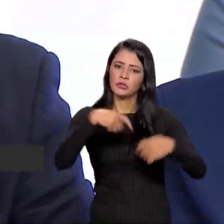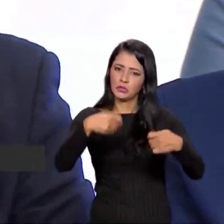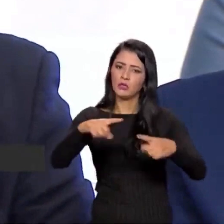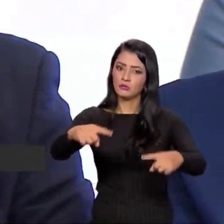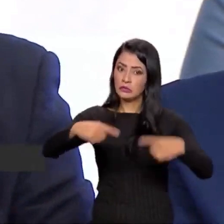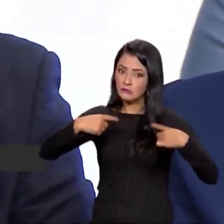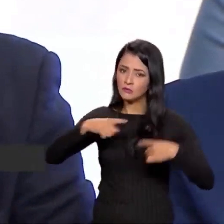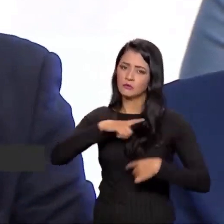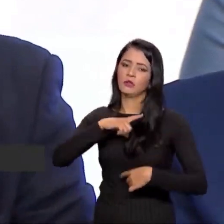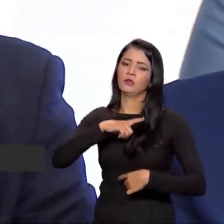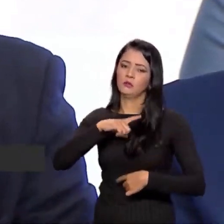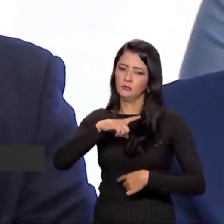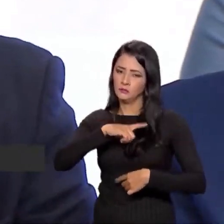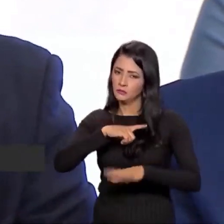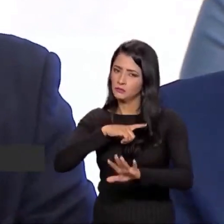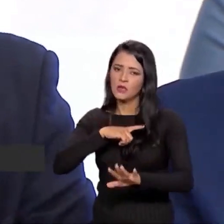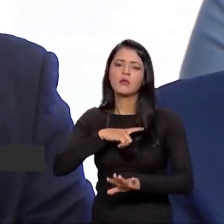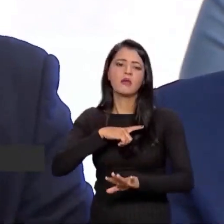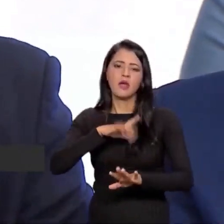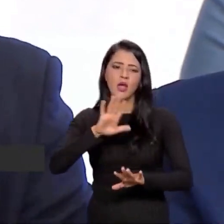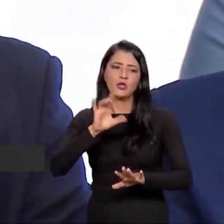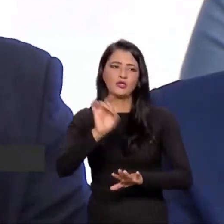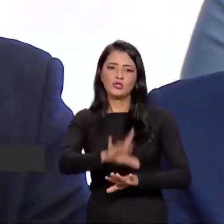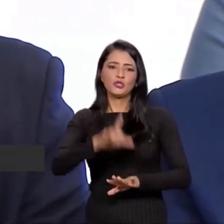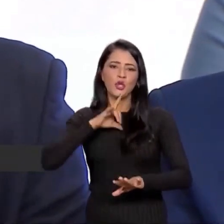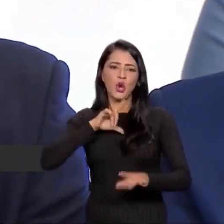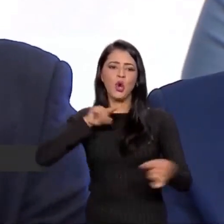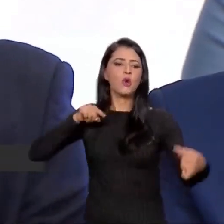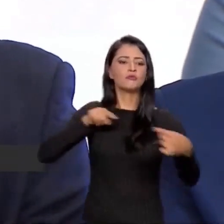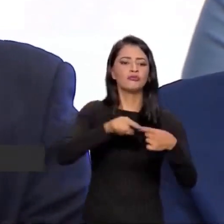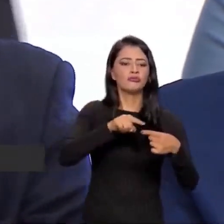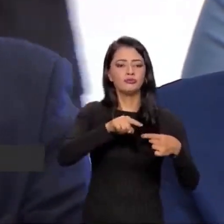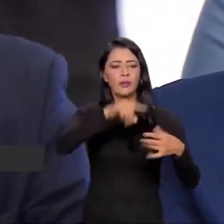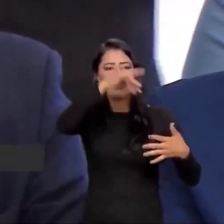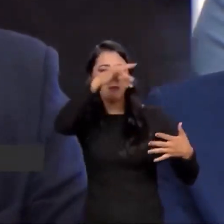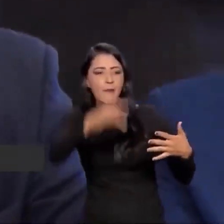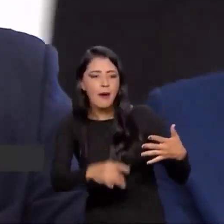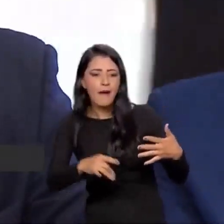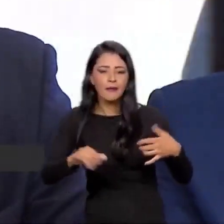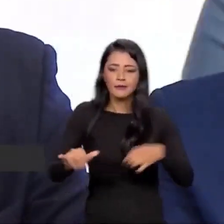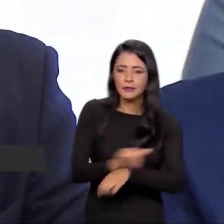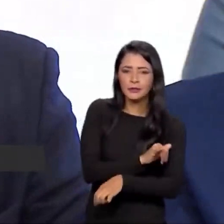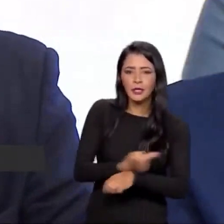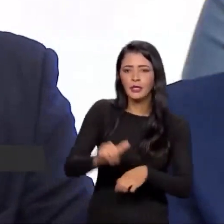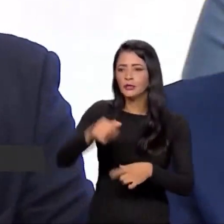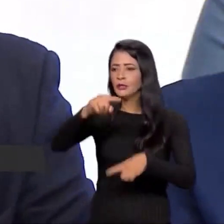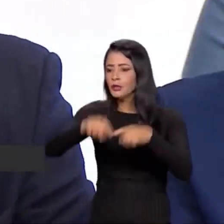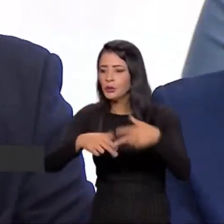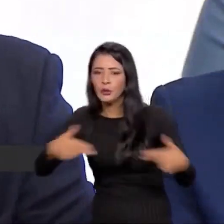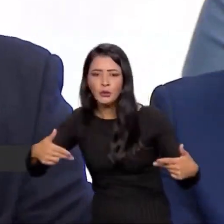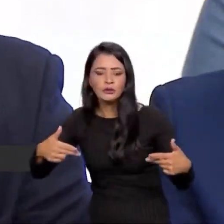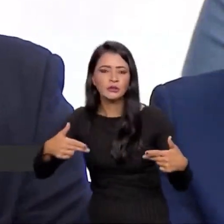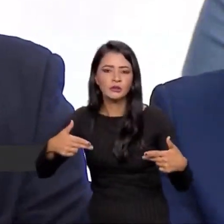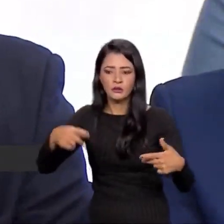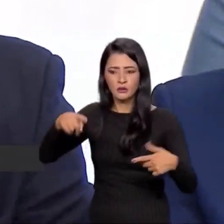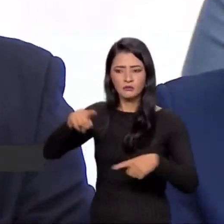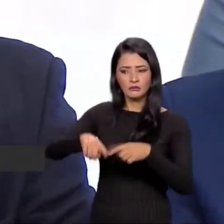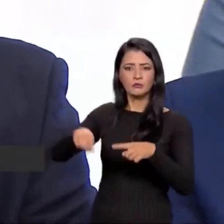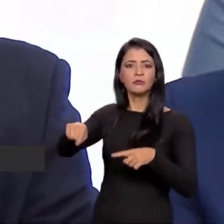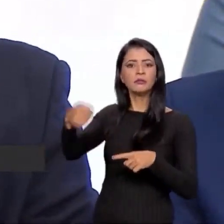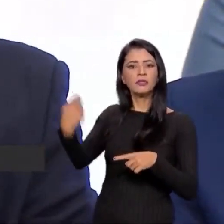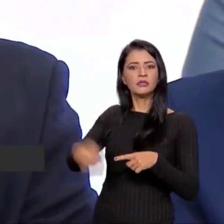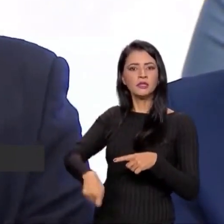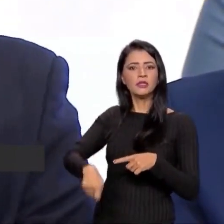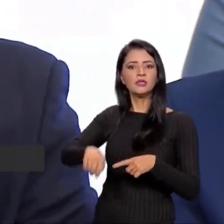desafio gigante. Não basta definir missões e instrumentos e metas sem instrumentos. E o